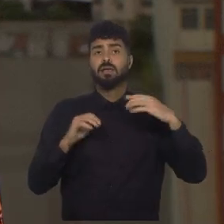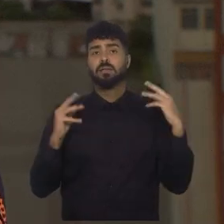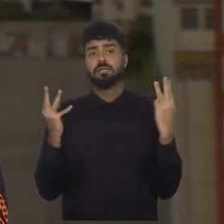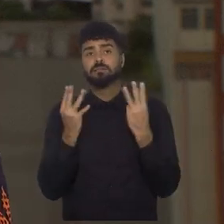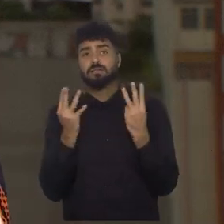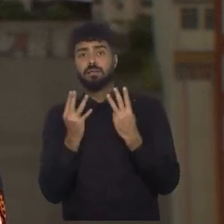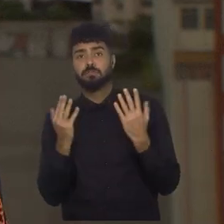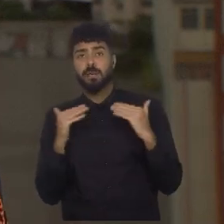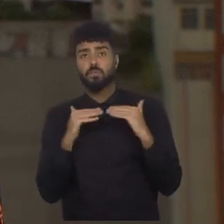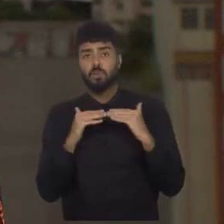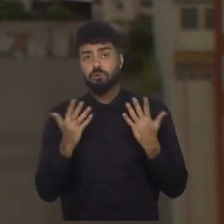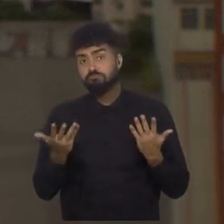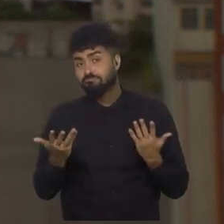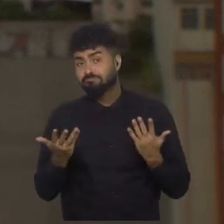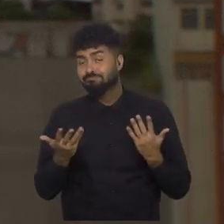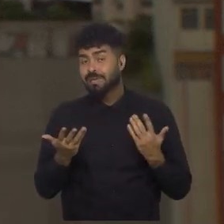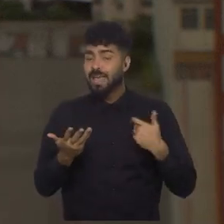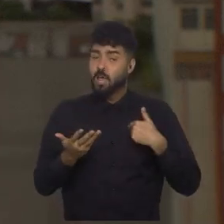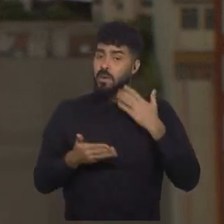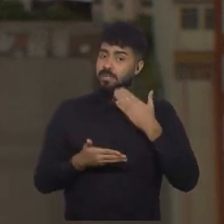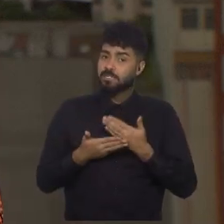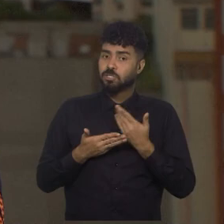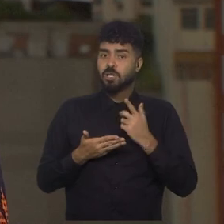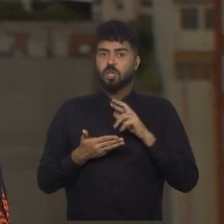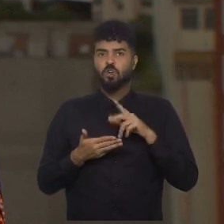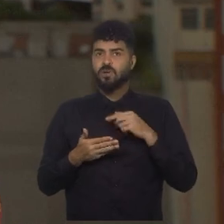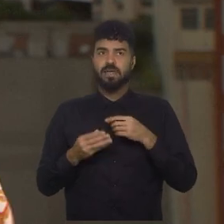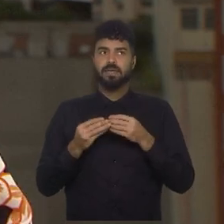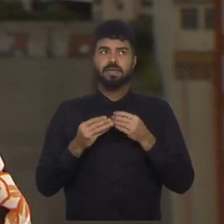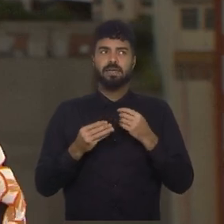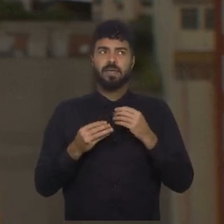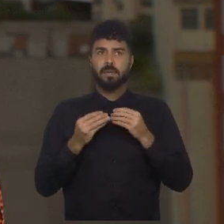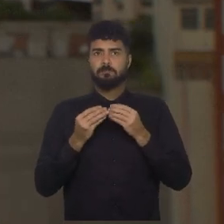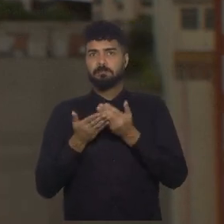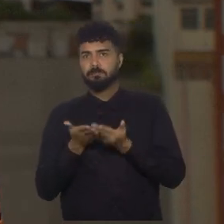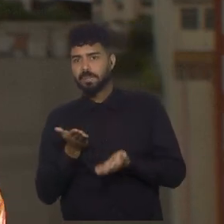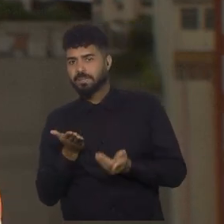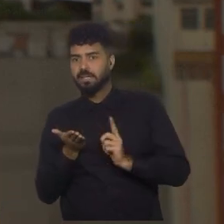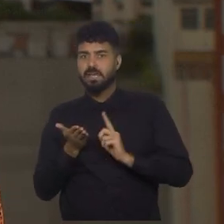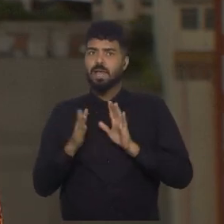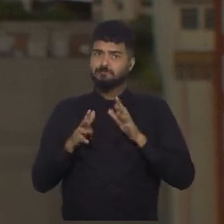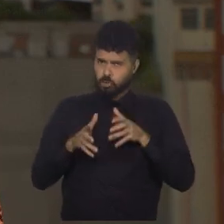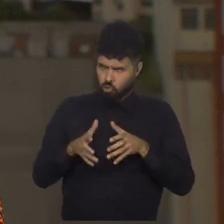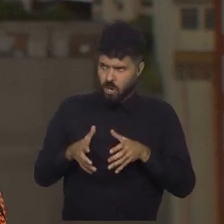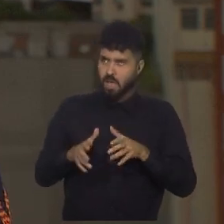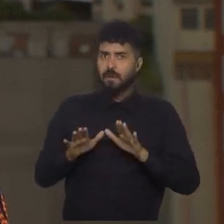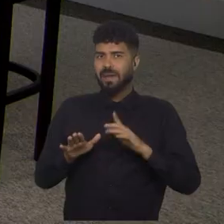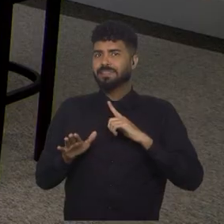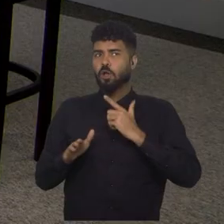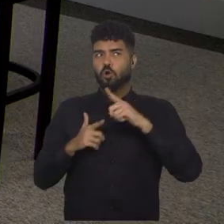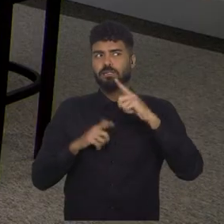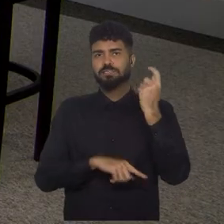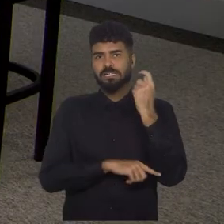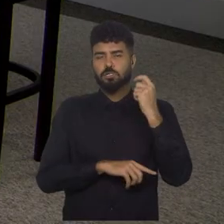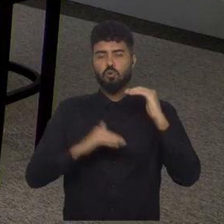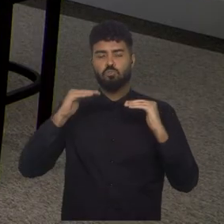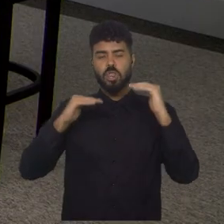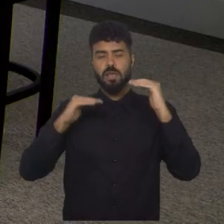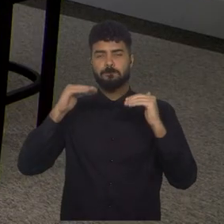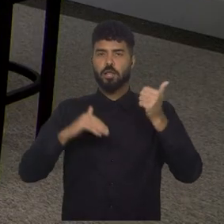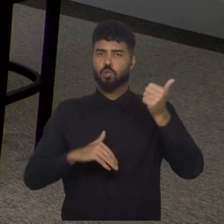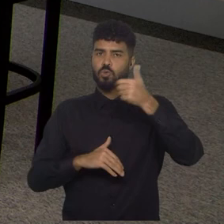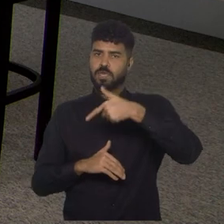acredito que realmente seja... Não acho que vá pipocar, mas eu acho que existem outras seleções aí com mais potencial. E